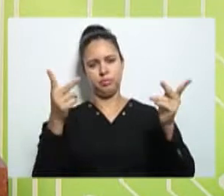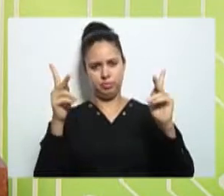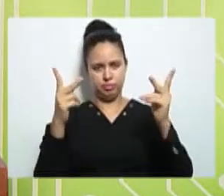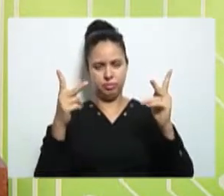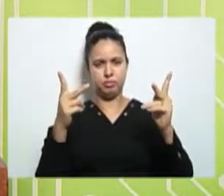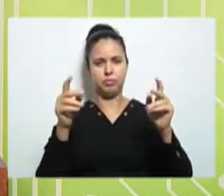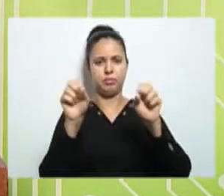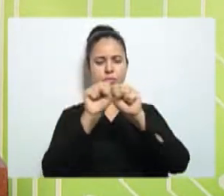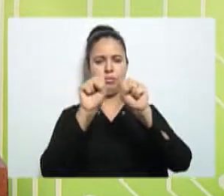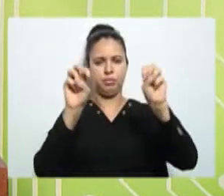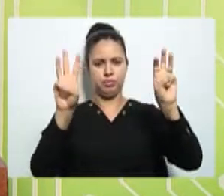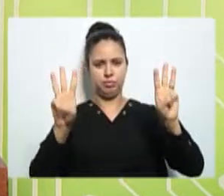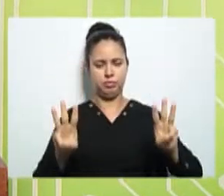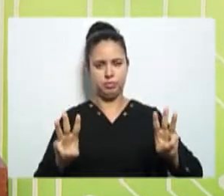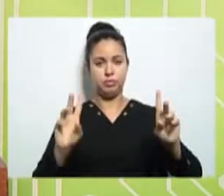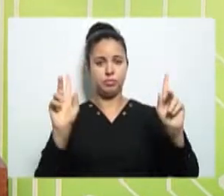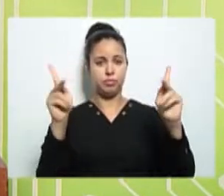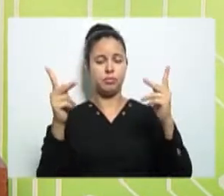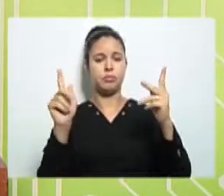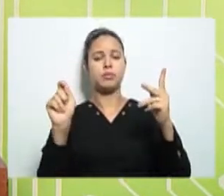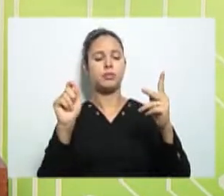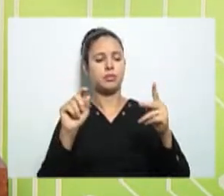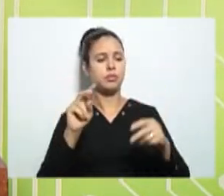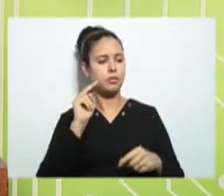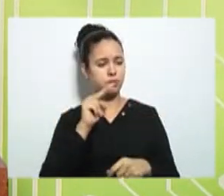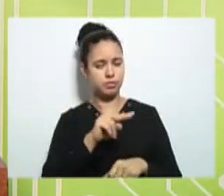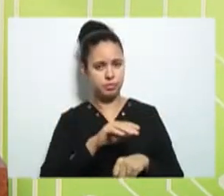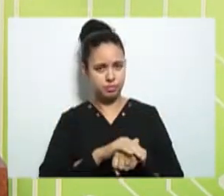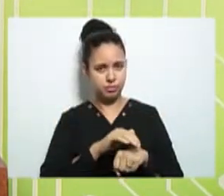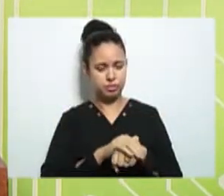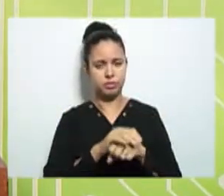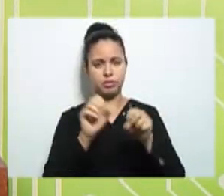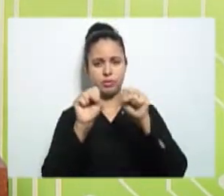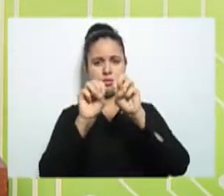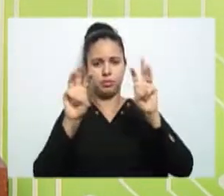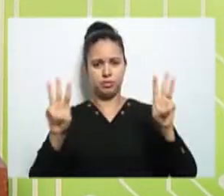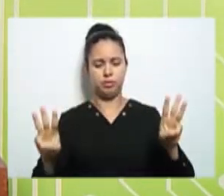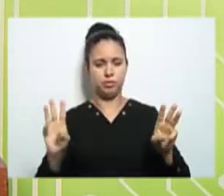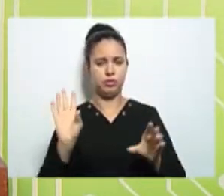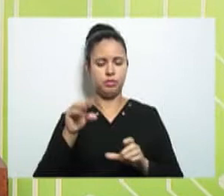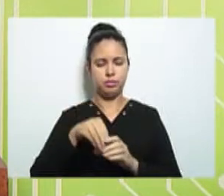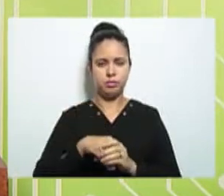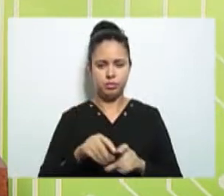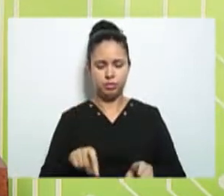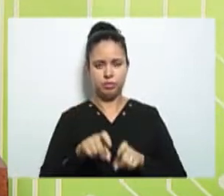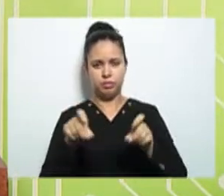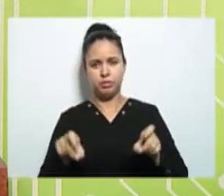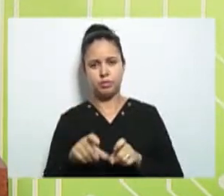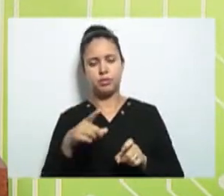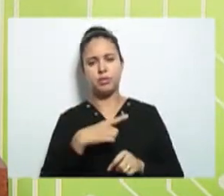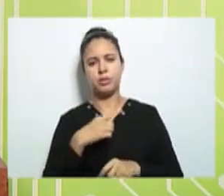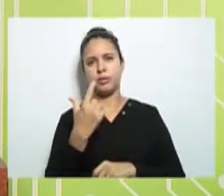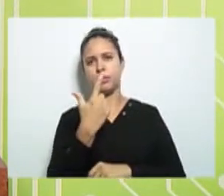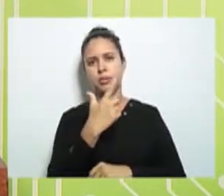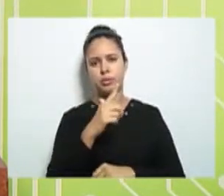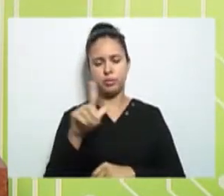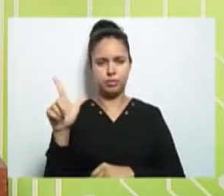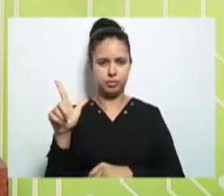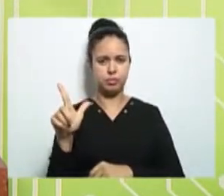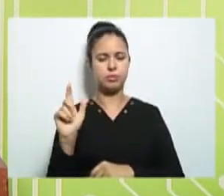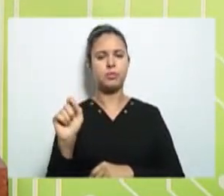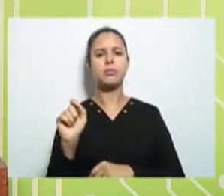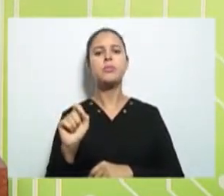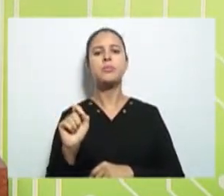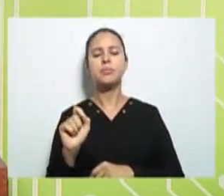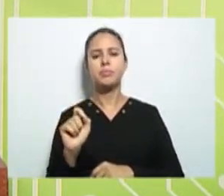lembra aí o que é hardware? Parte física, né? Software, parte lógica. E existe um outro componente que faz parte desse sistema computacional que